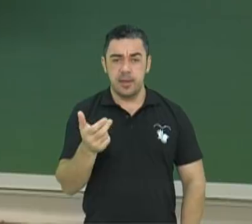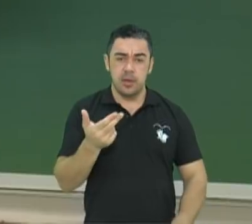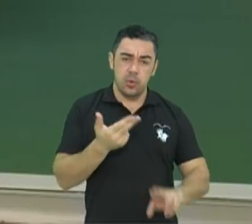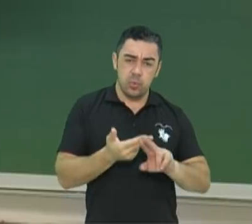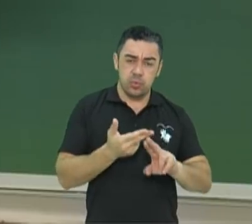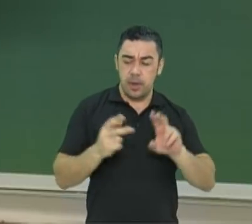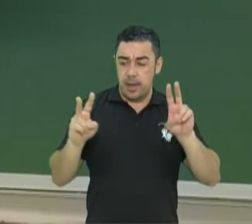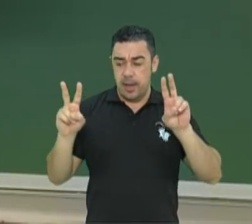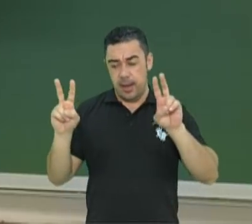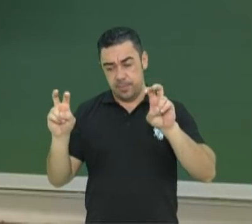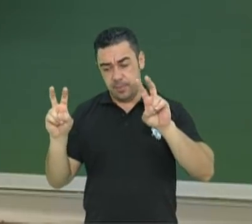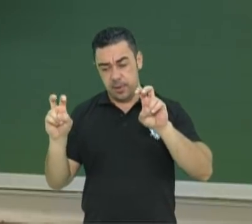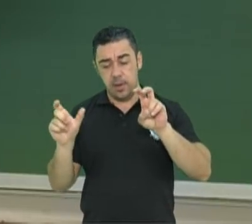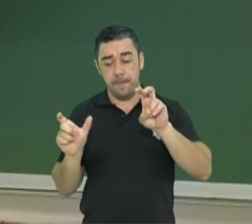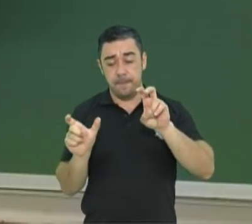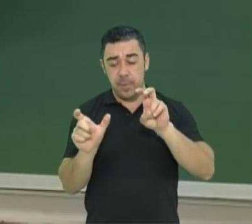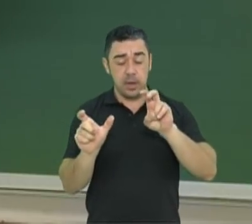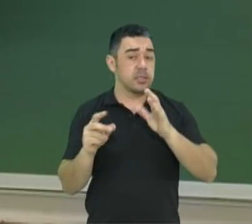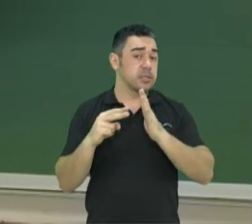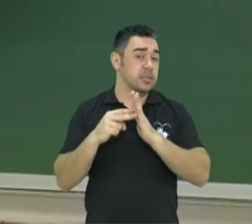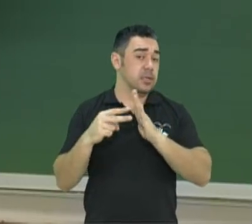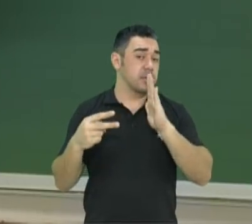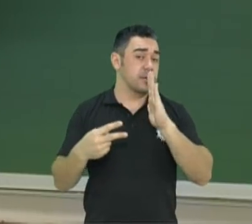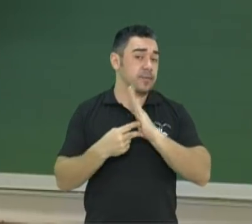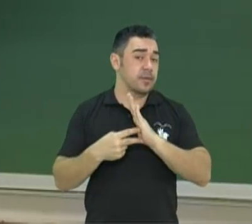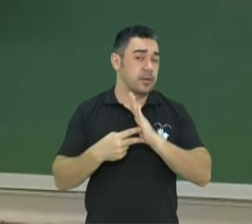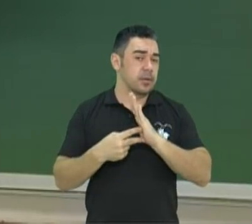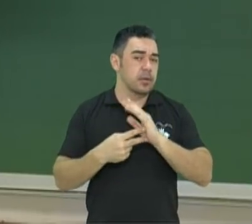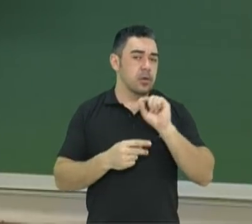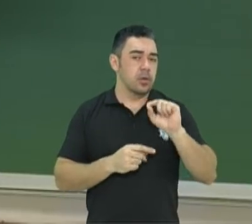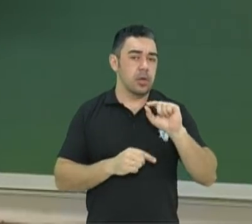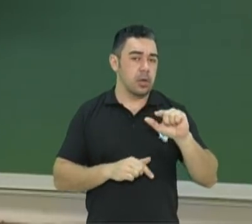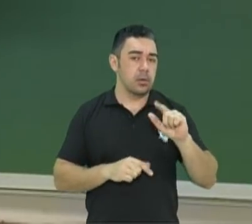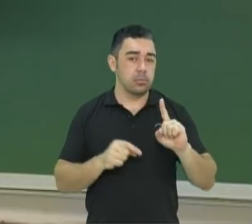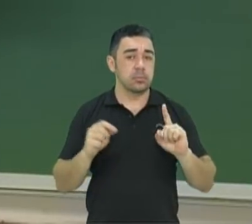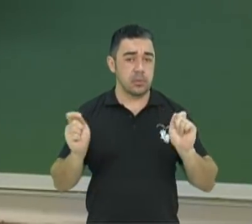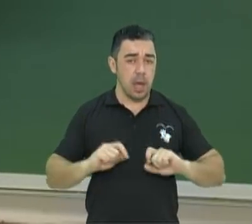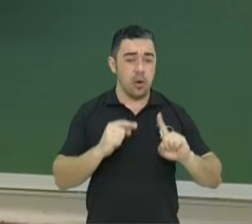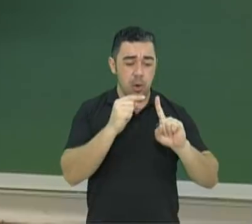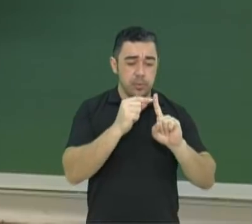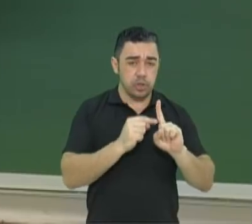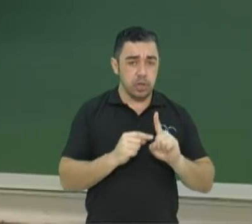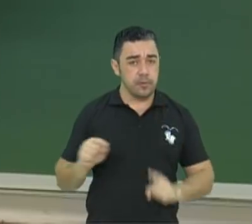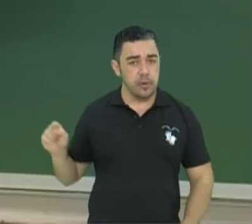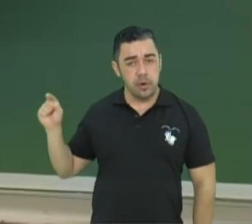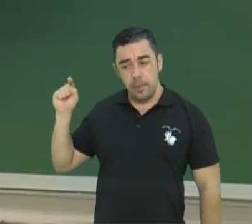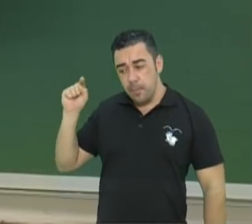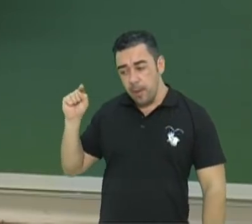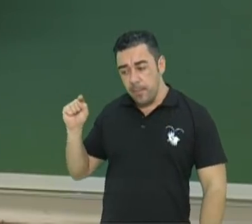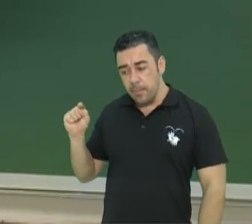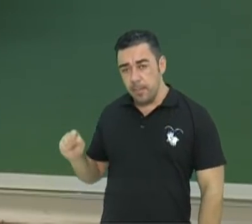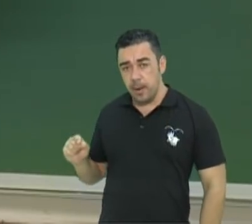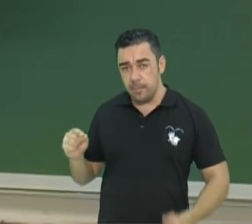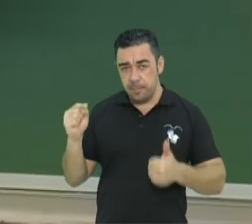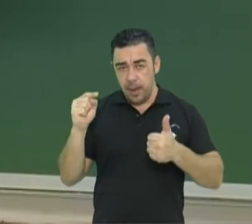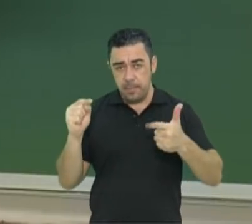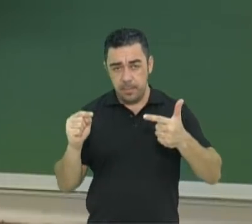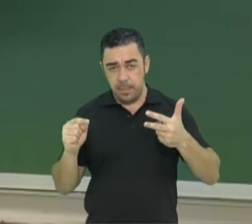entre aspas, pode estar servindo para qualquer um desses objetivos. Porém, neste